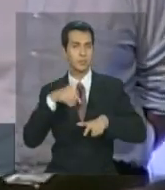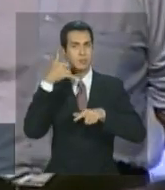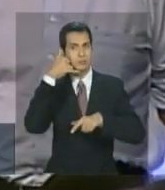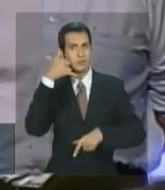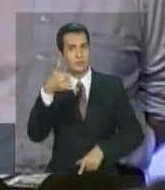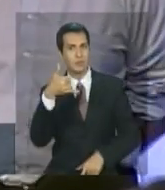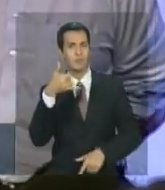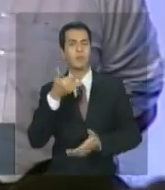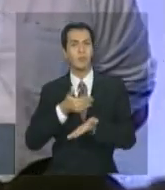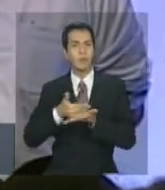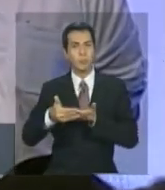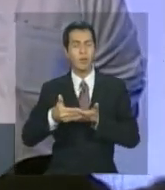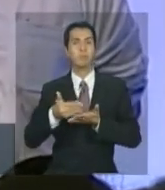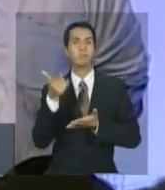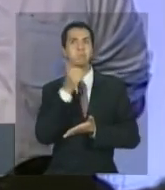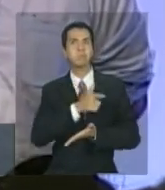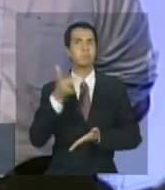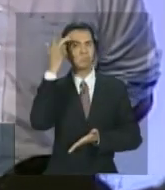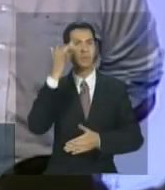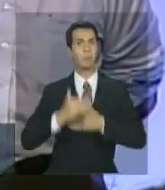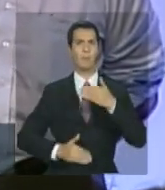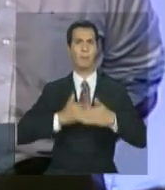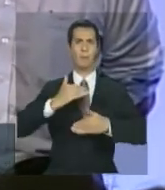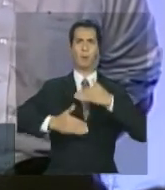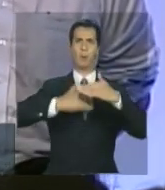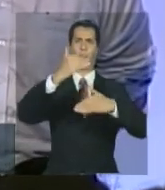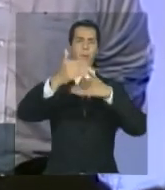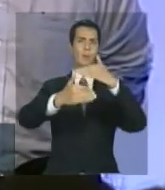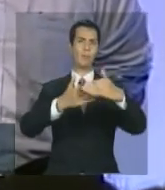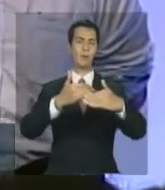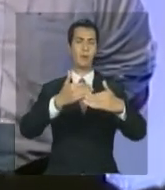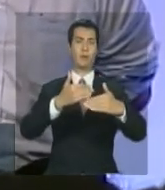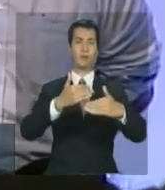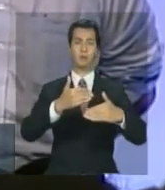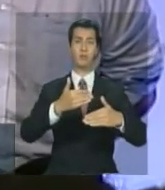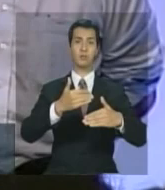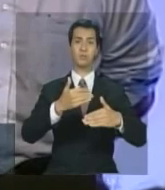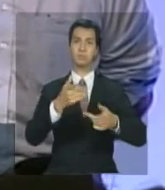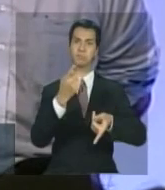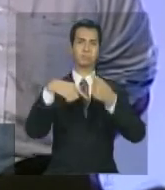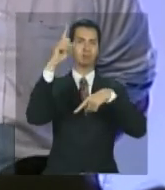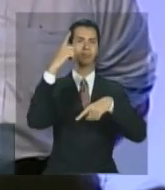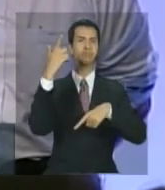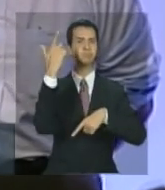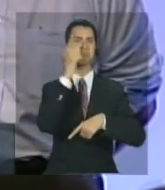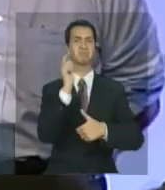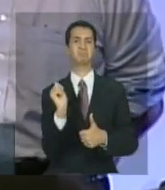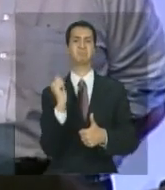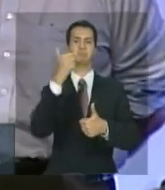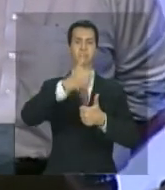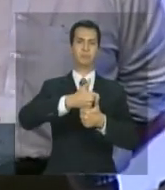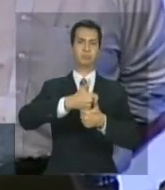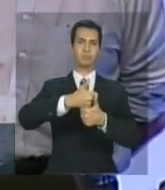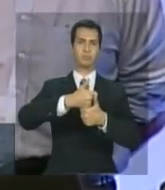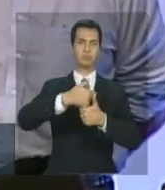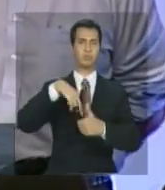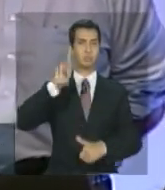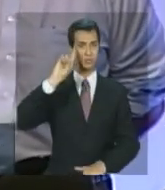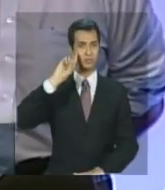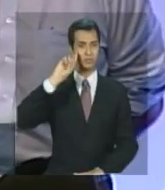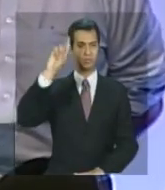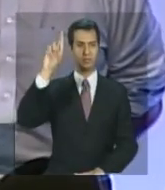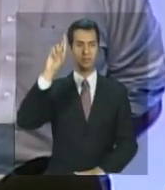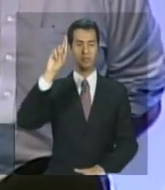teleatendimento, desenvolvem a sua carreira aqui dentro e acabam se tornando pessoas que